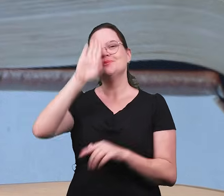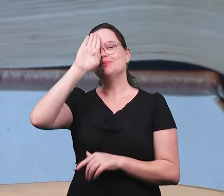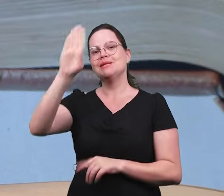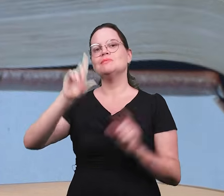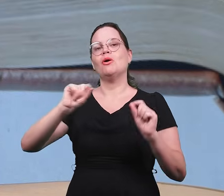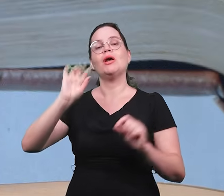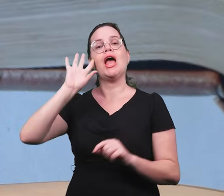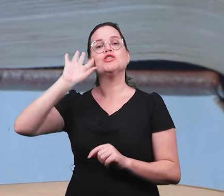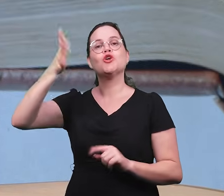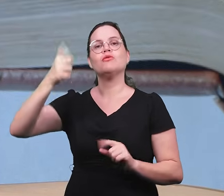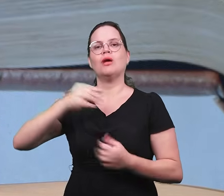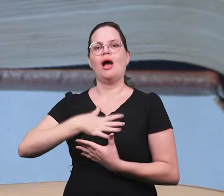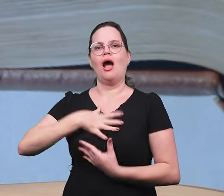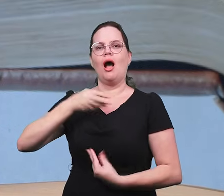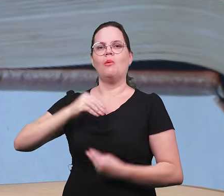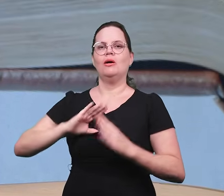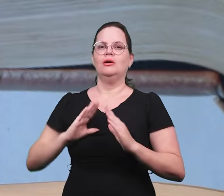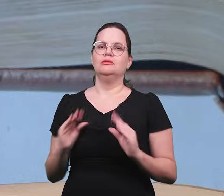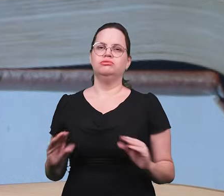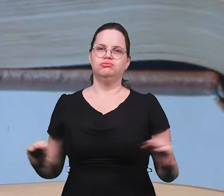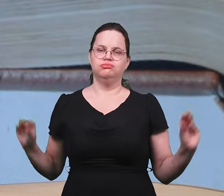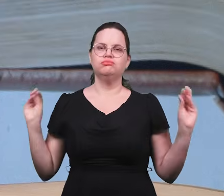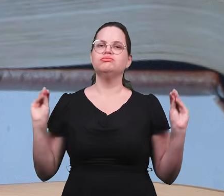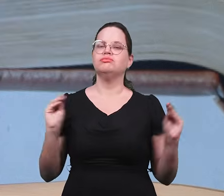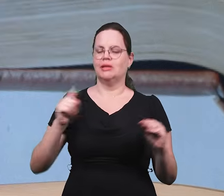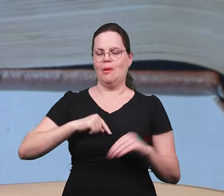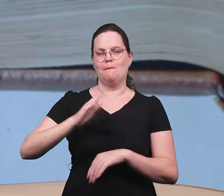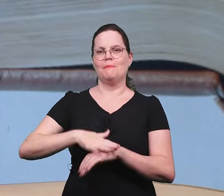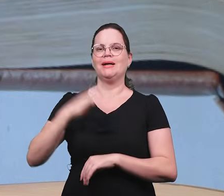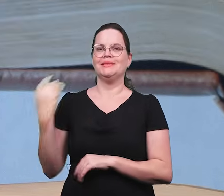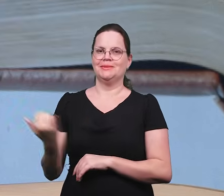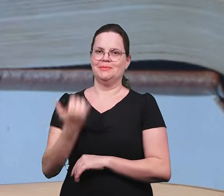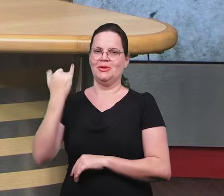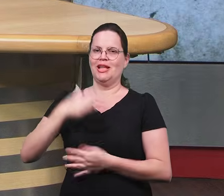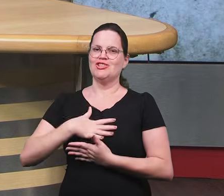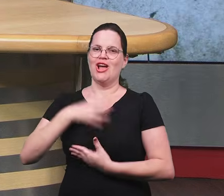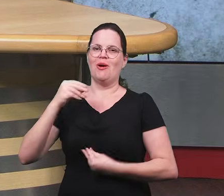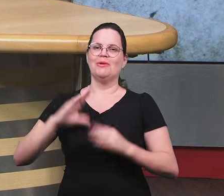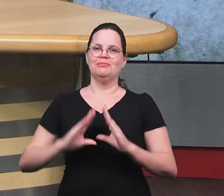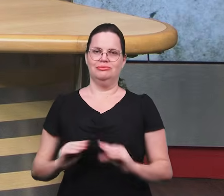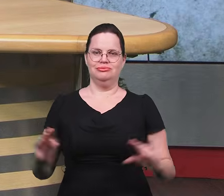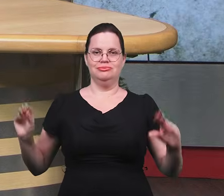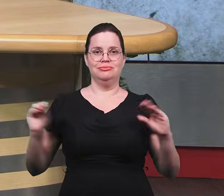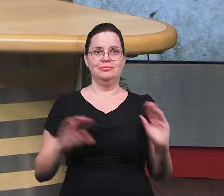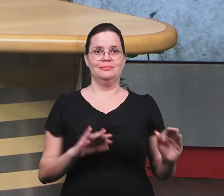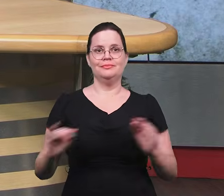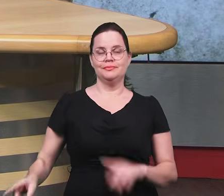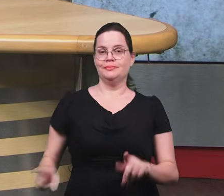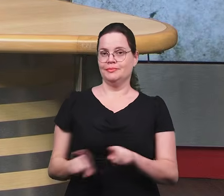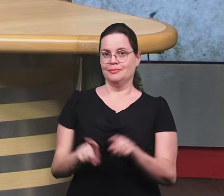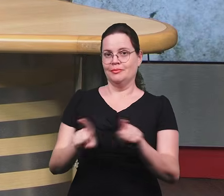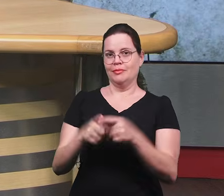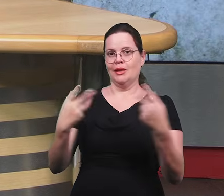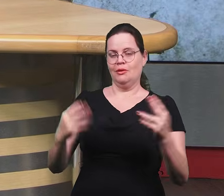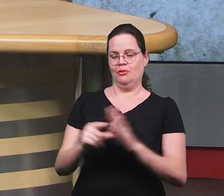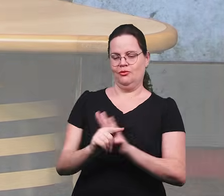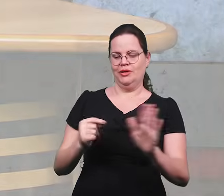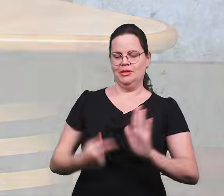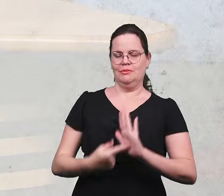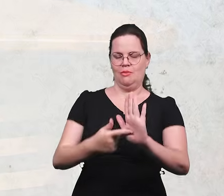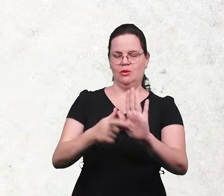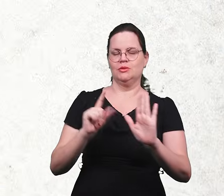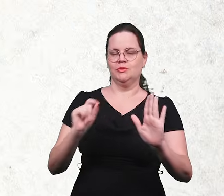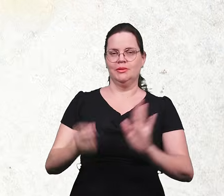alma, que é o que, afinal das contas, importa, né? Exatamente. E é o que o versículo